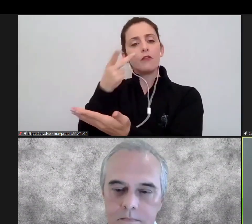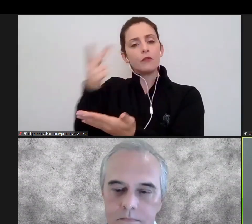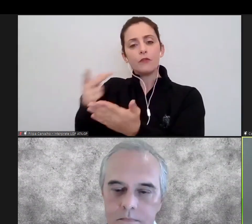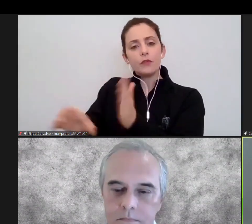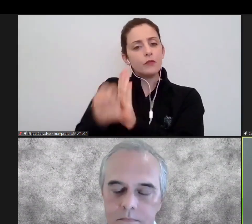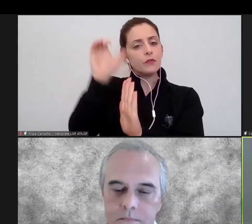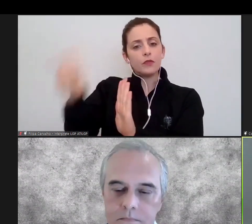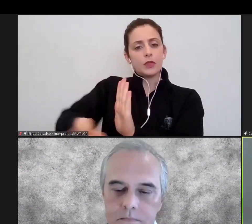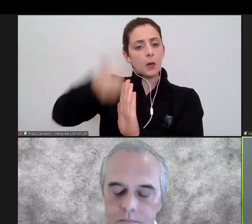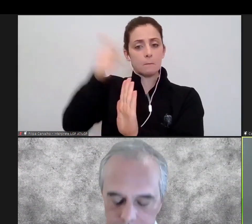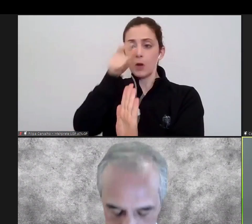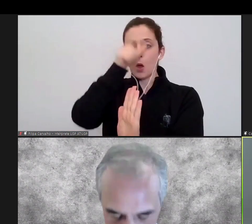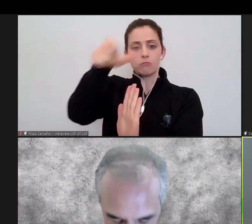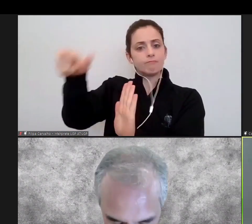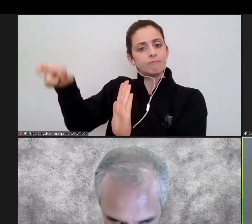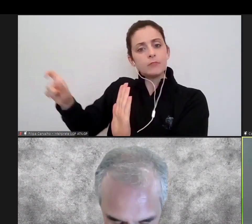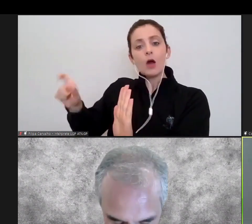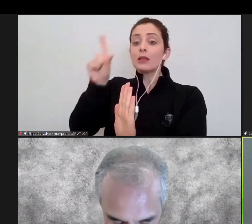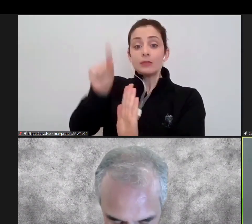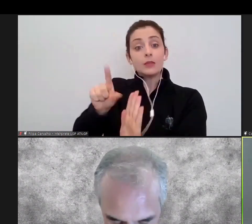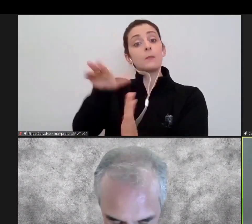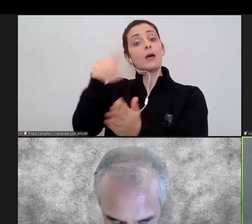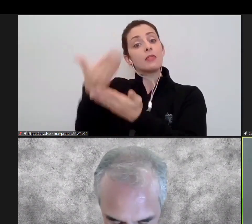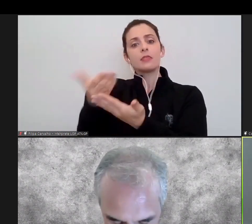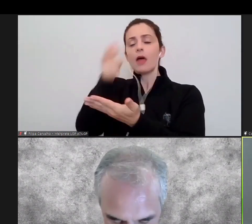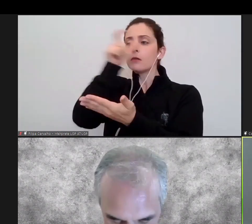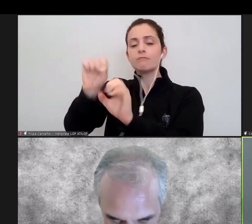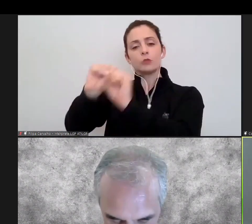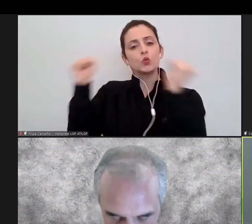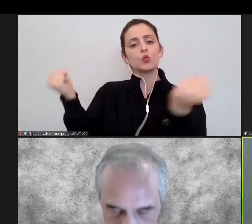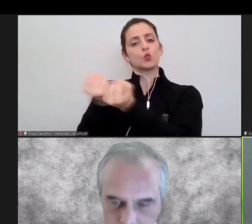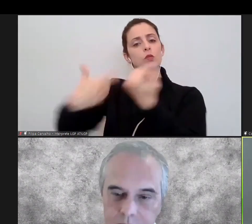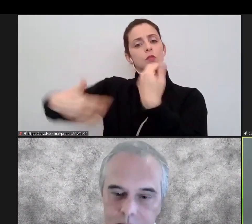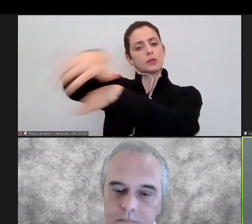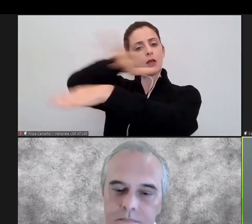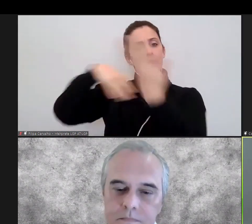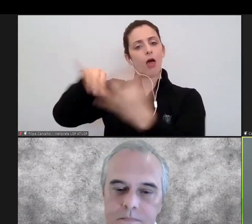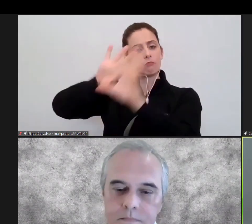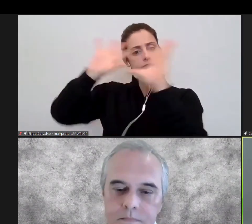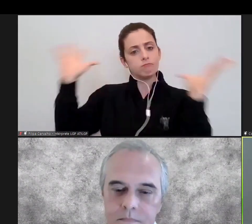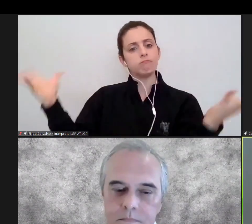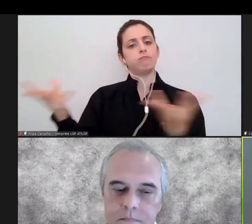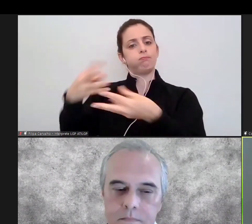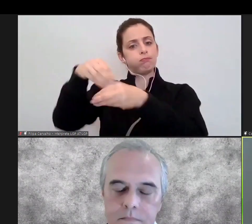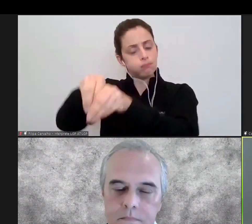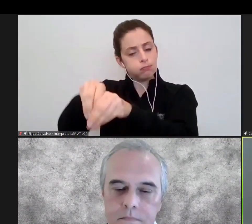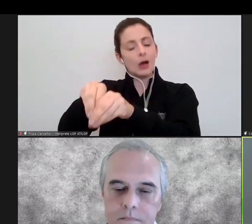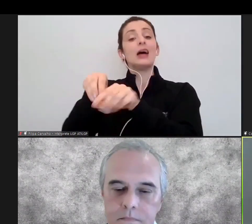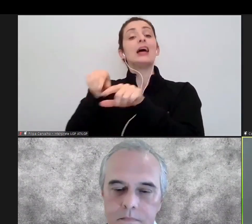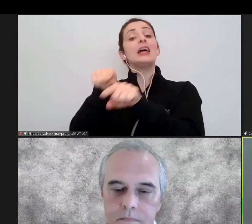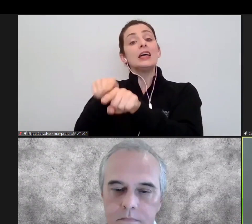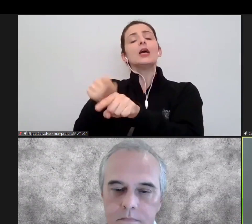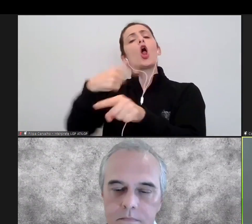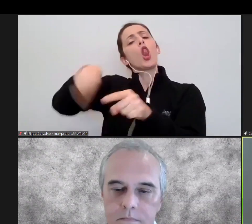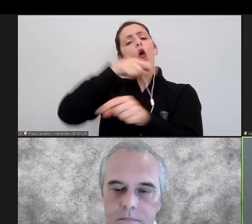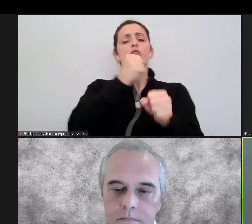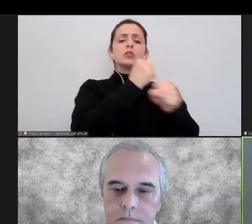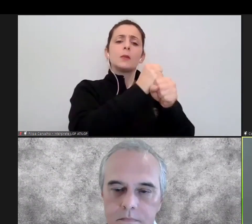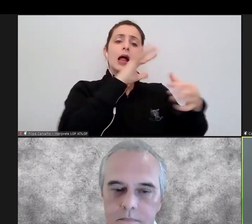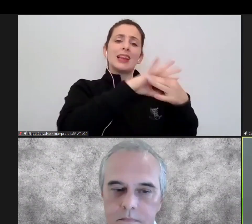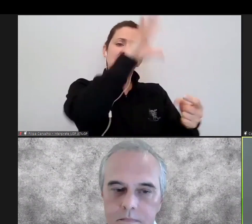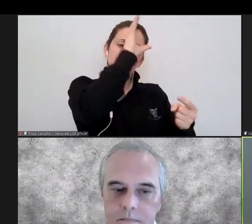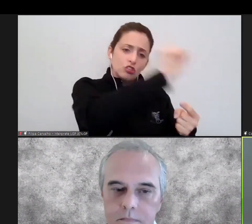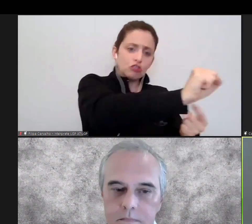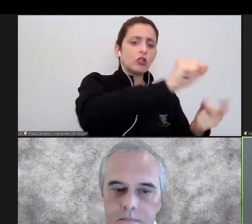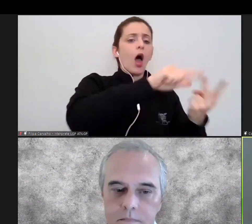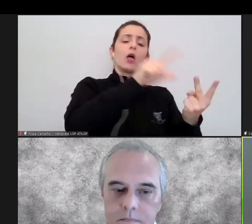e construir uma sociedade cada vez mais plural, e para isso trabalhamos muito em conjunto com o setor público, com o setor privado